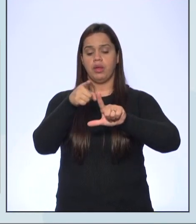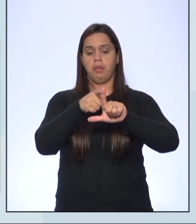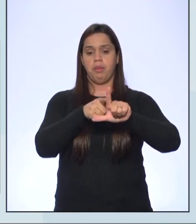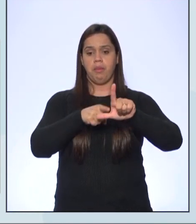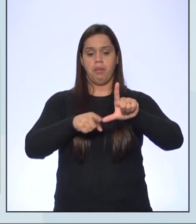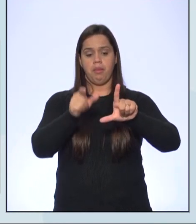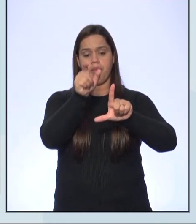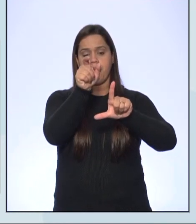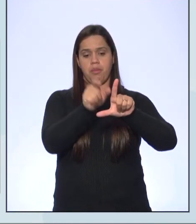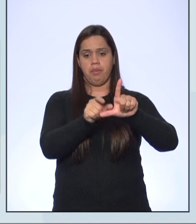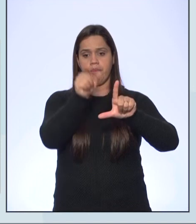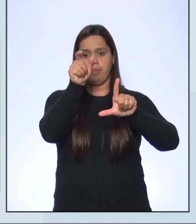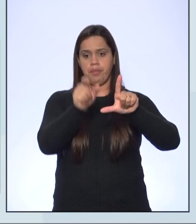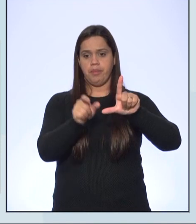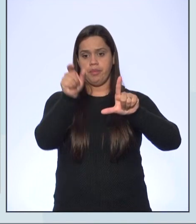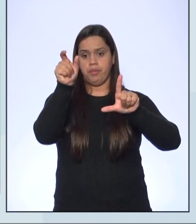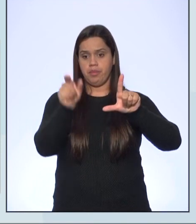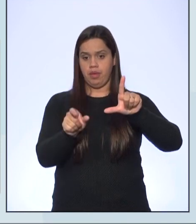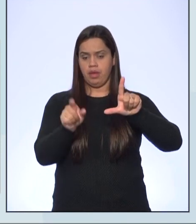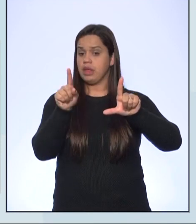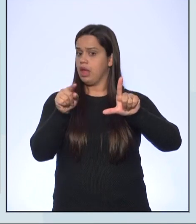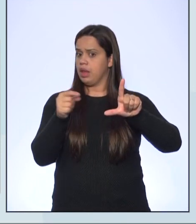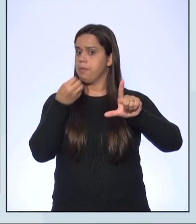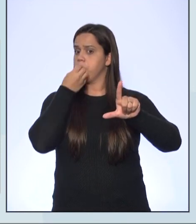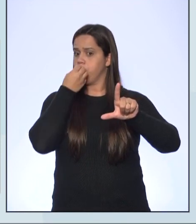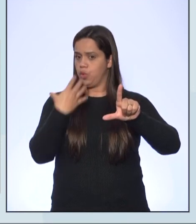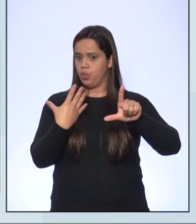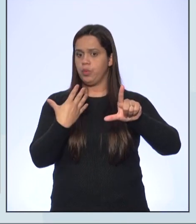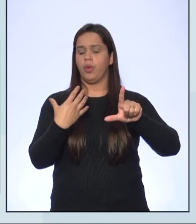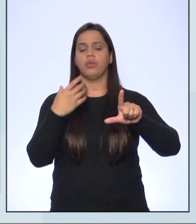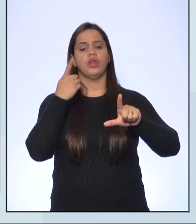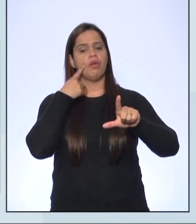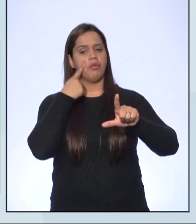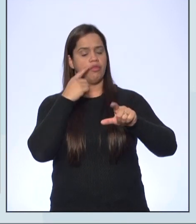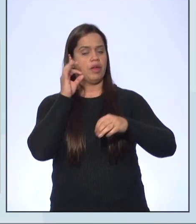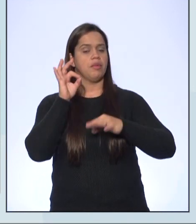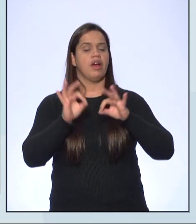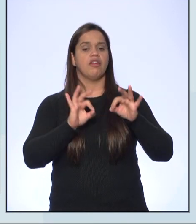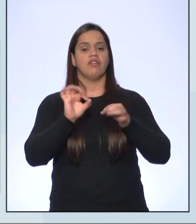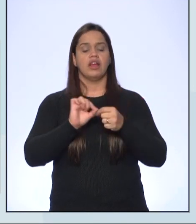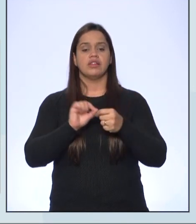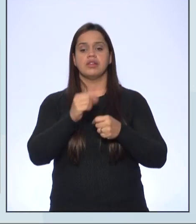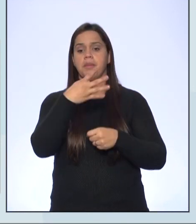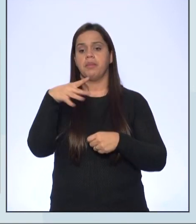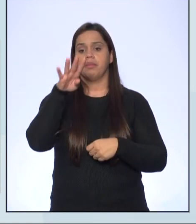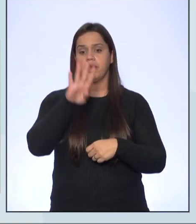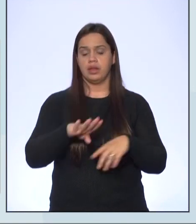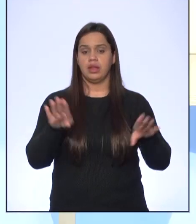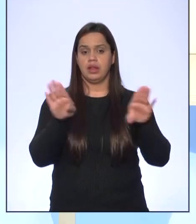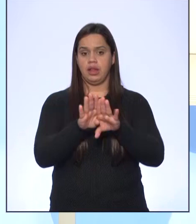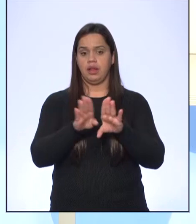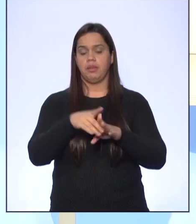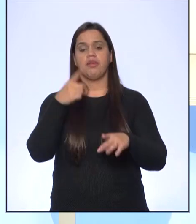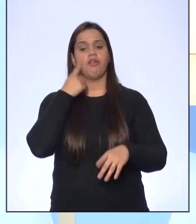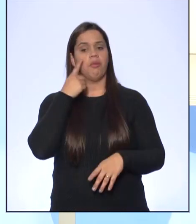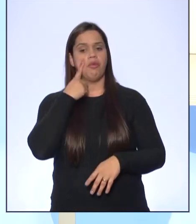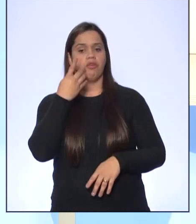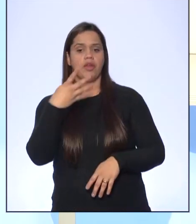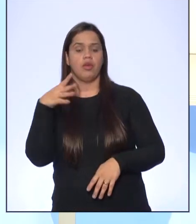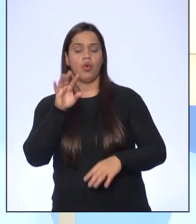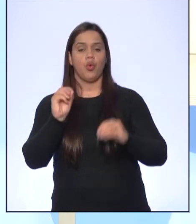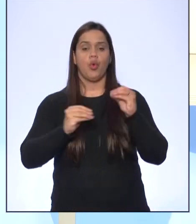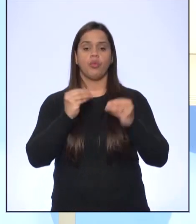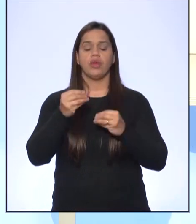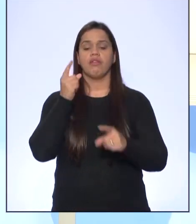como barras. E ele é muito útil. Então, vamos tentar construir nessa planilha eletrônica? Nessa planilha eletrônica, nós